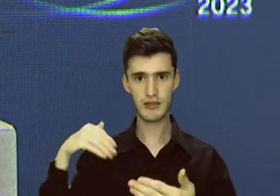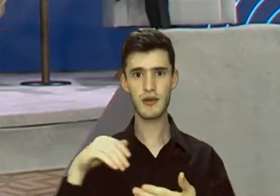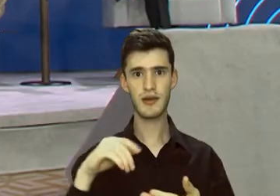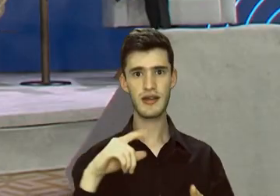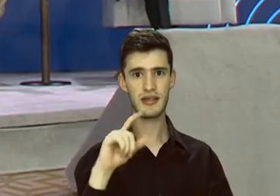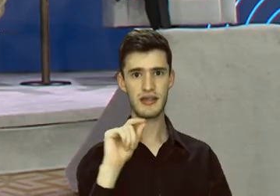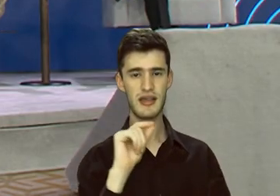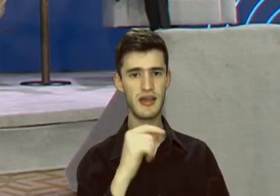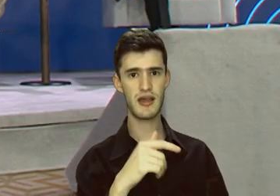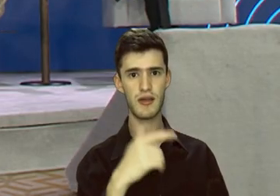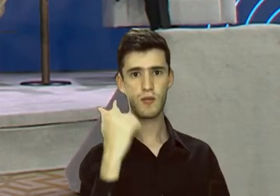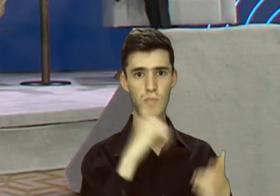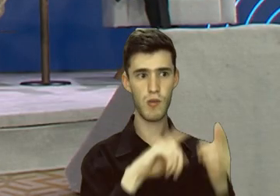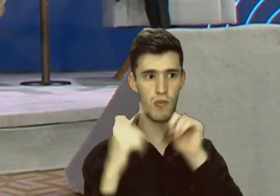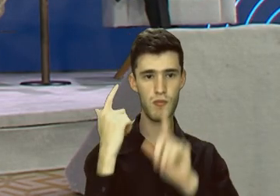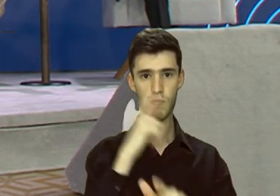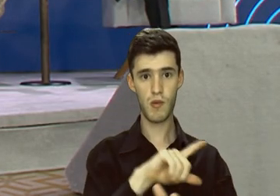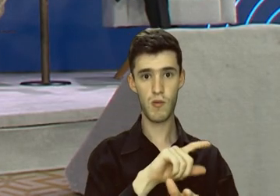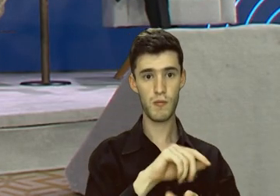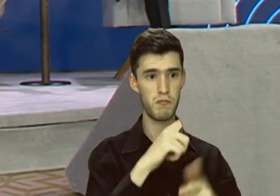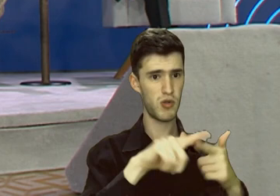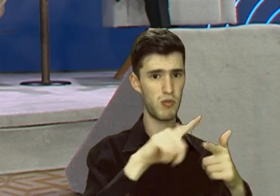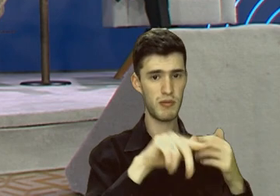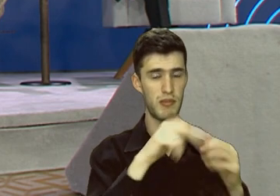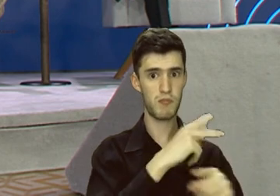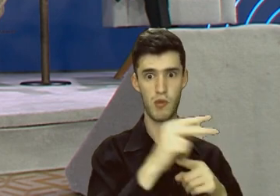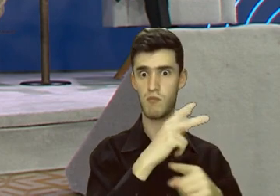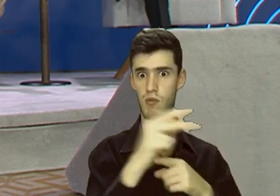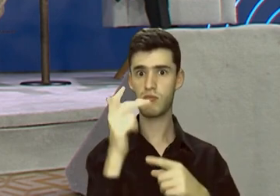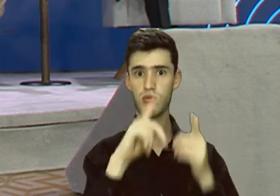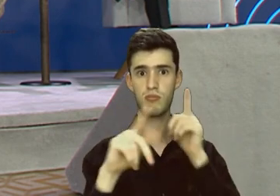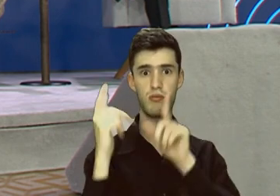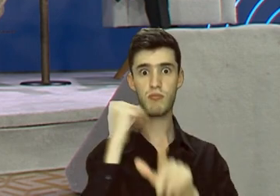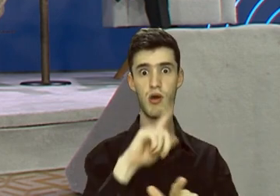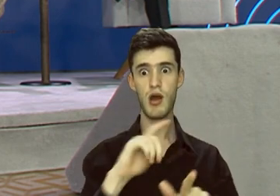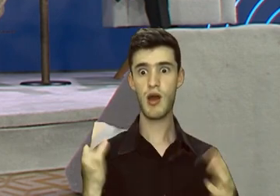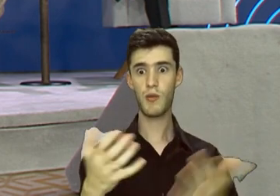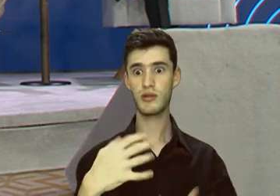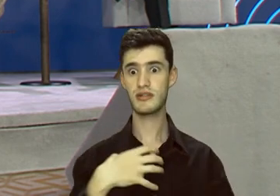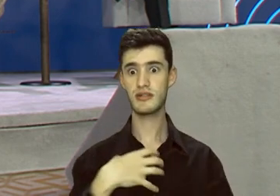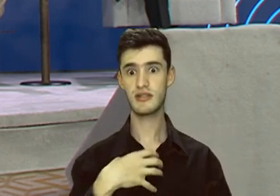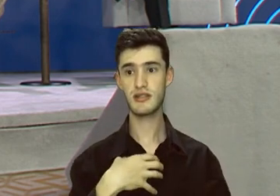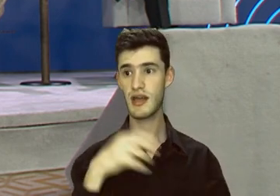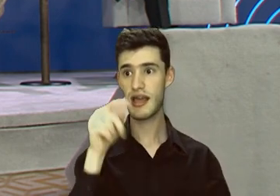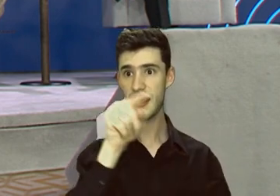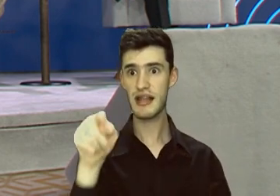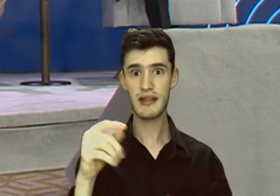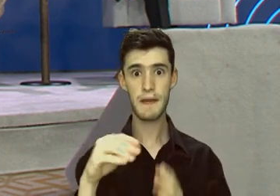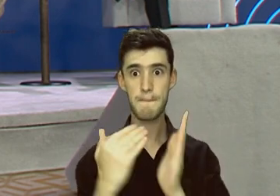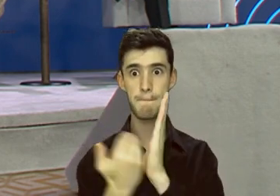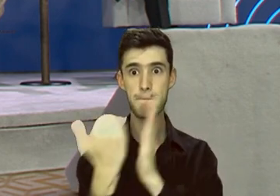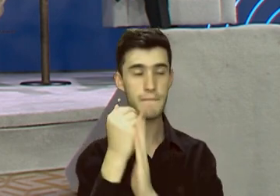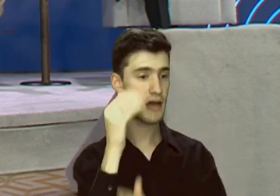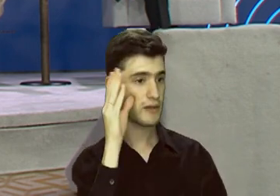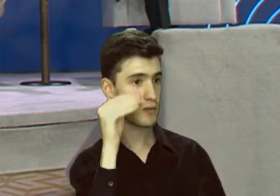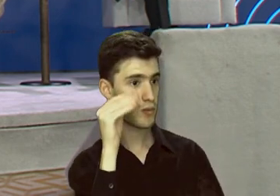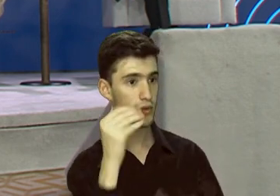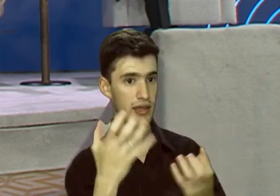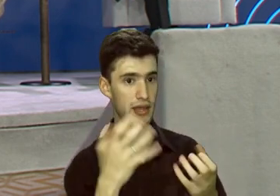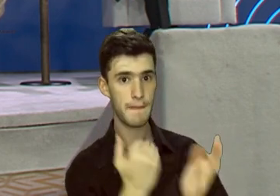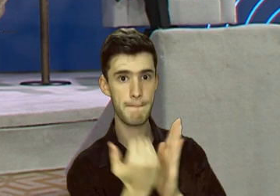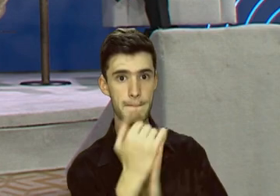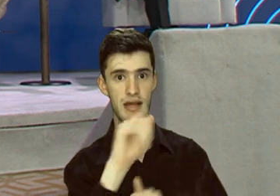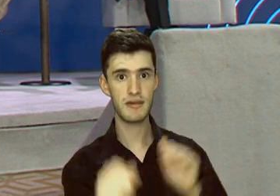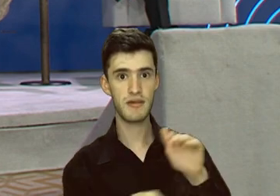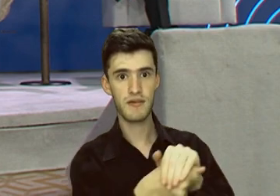faturamento eu acho que a gente sente que os Fundos estão até mais interessados né apesar do leite esteja está